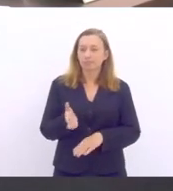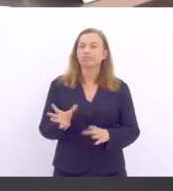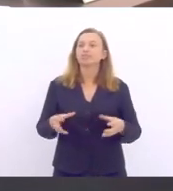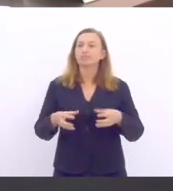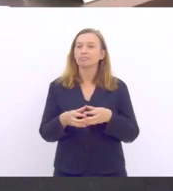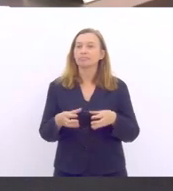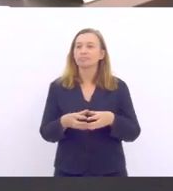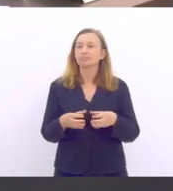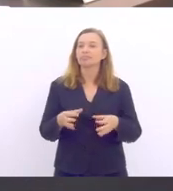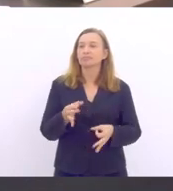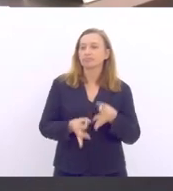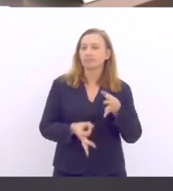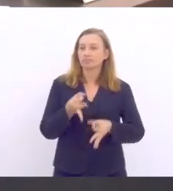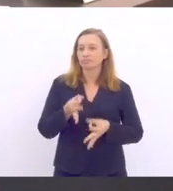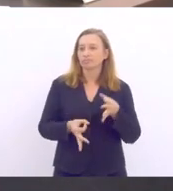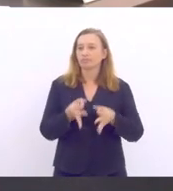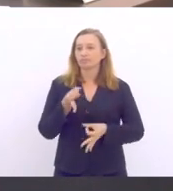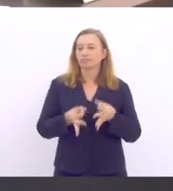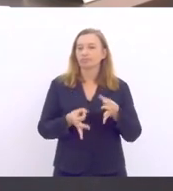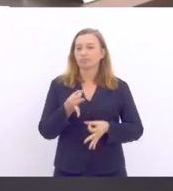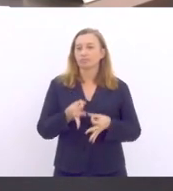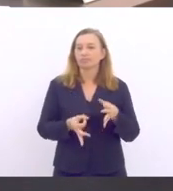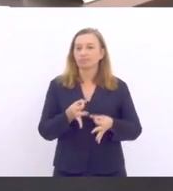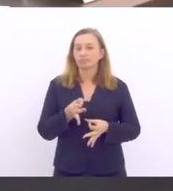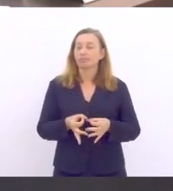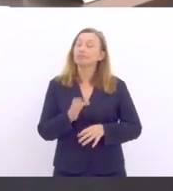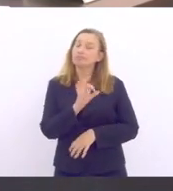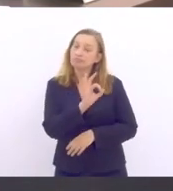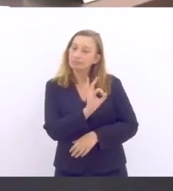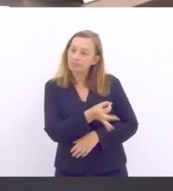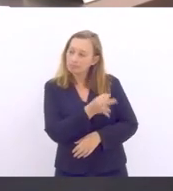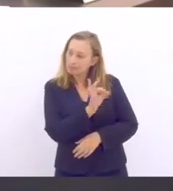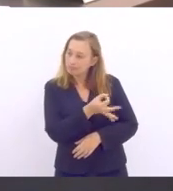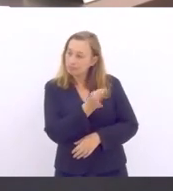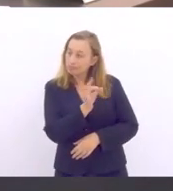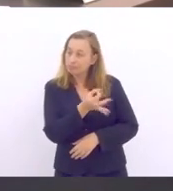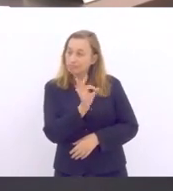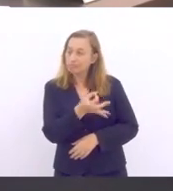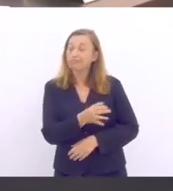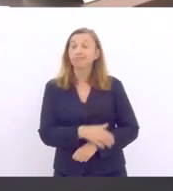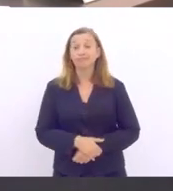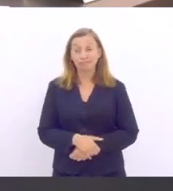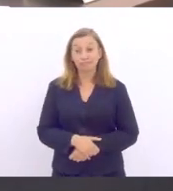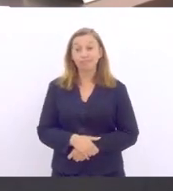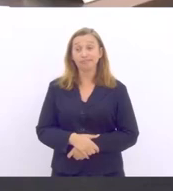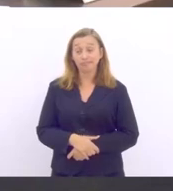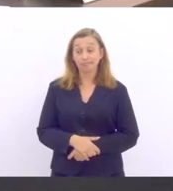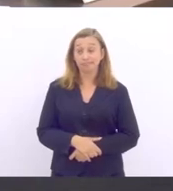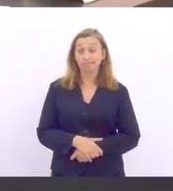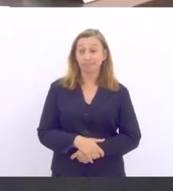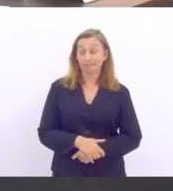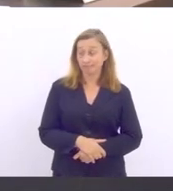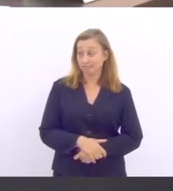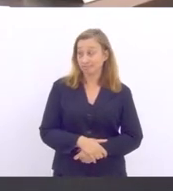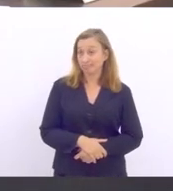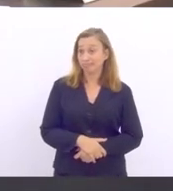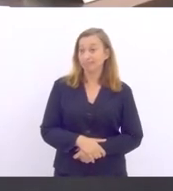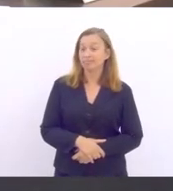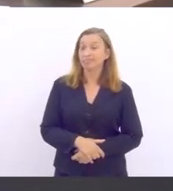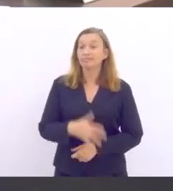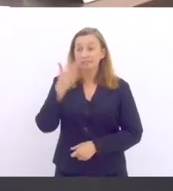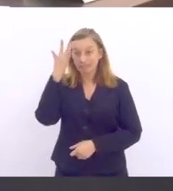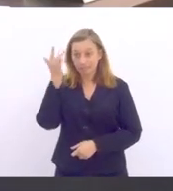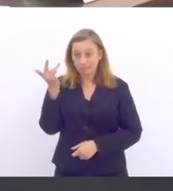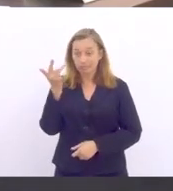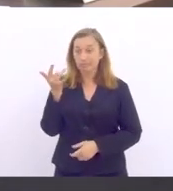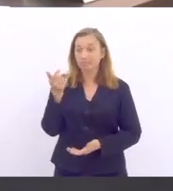de Constituição e Justiça, que com certeza... Sim, vai se reunir amanhã,